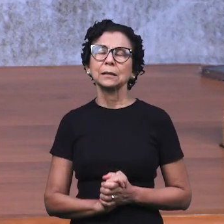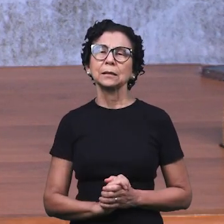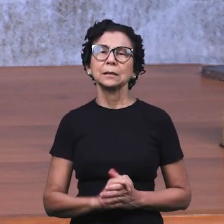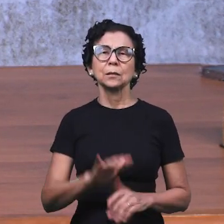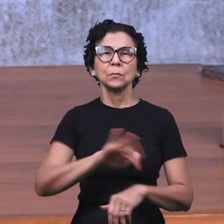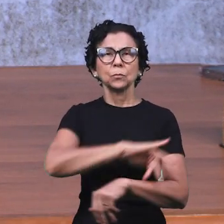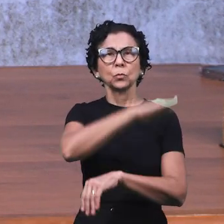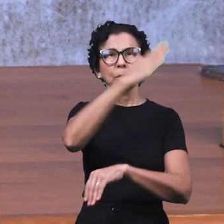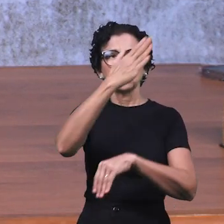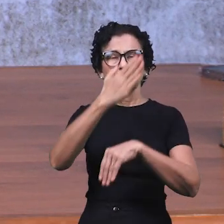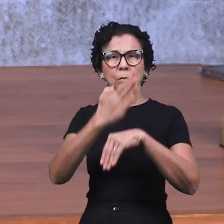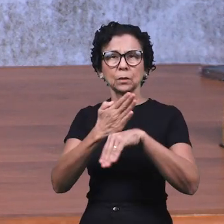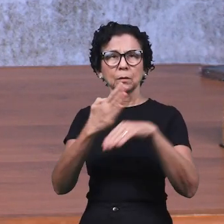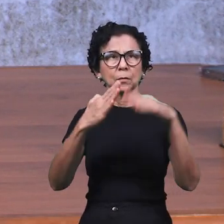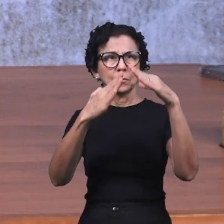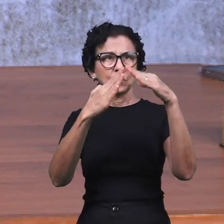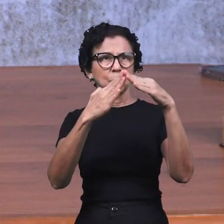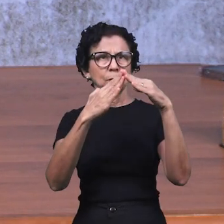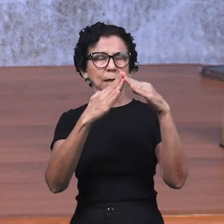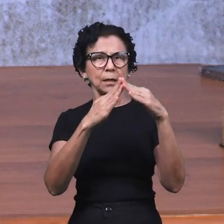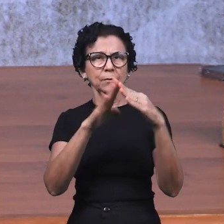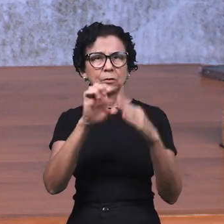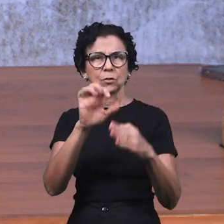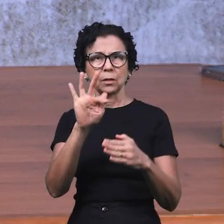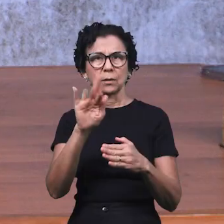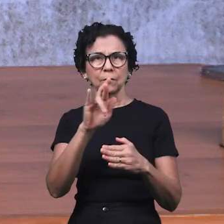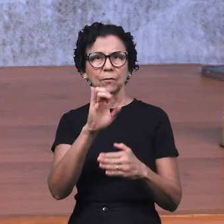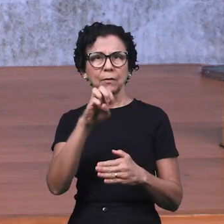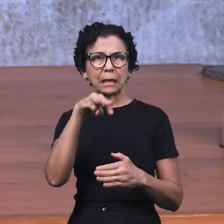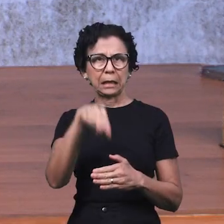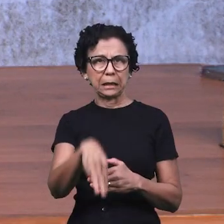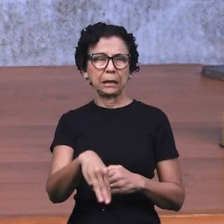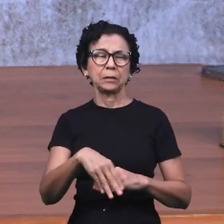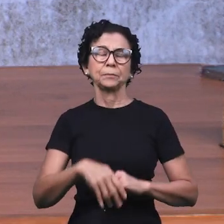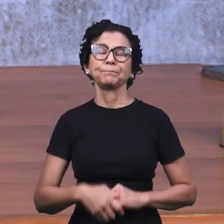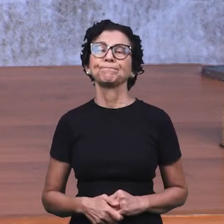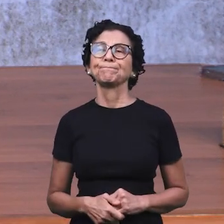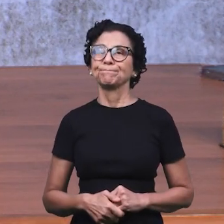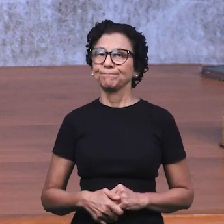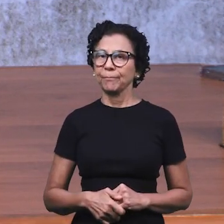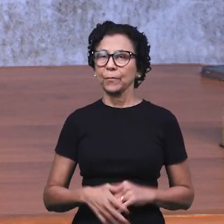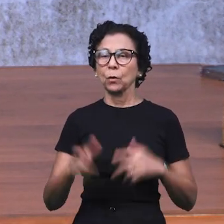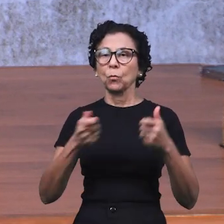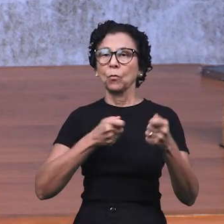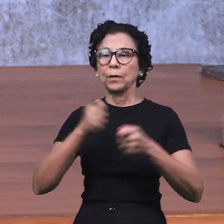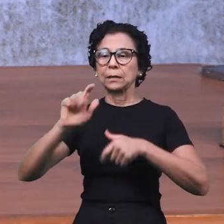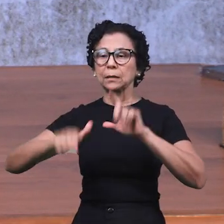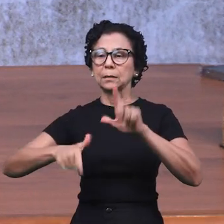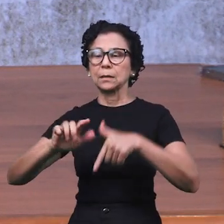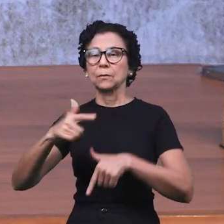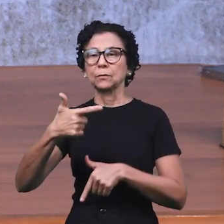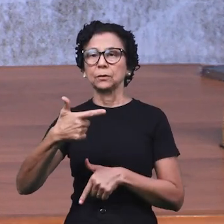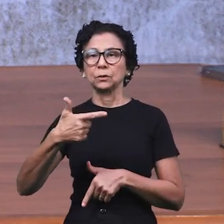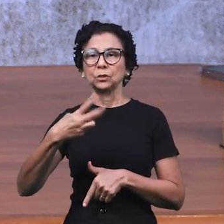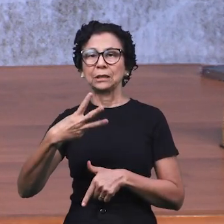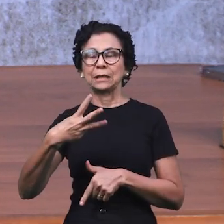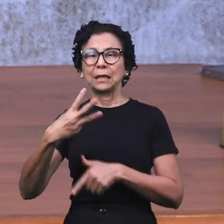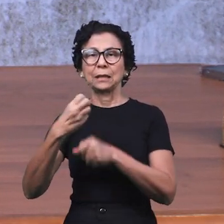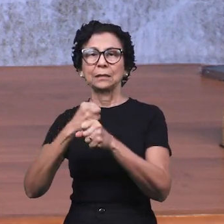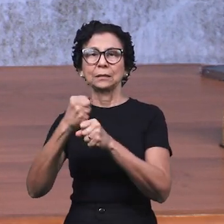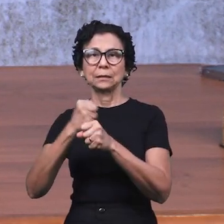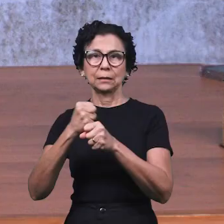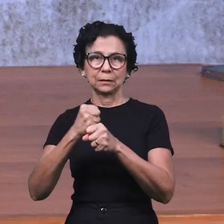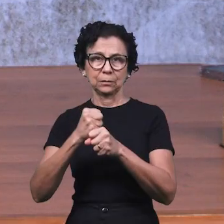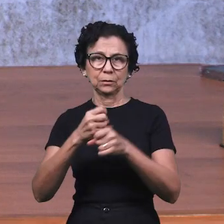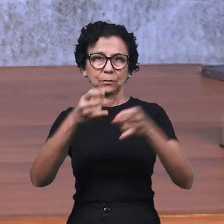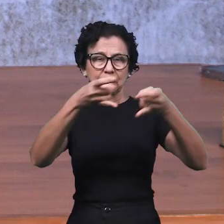montanha de Efraim. E julgou a Israel 23 anos, e morreu, e foi sepultado em